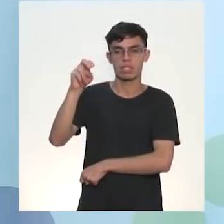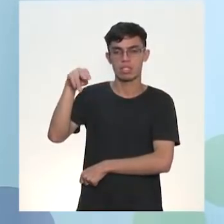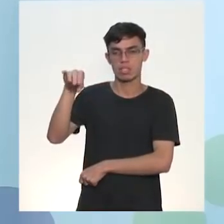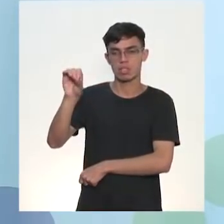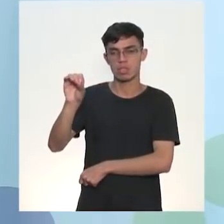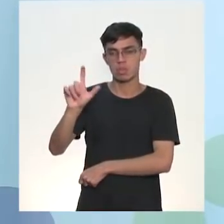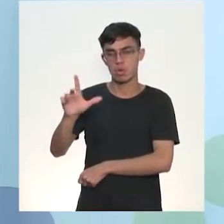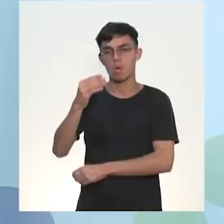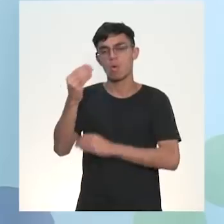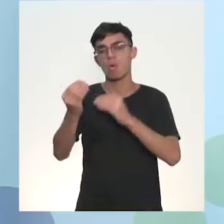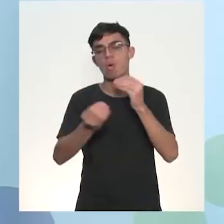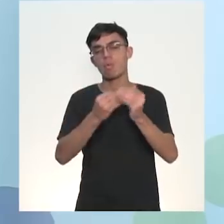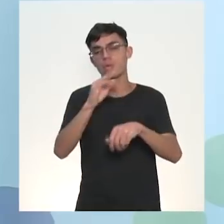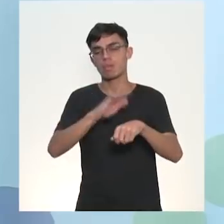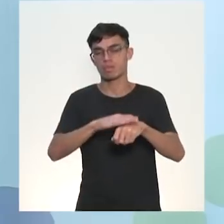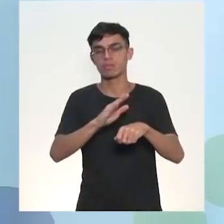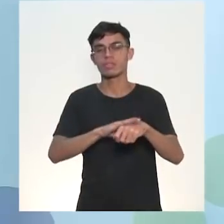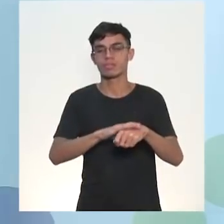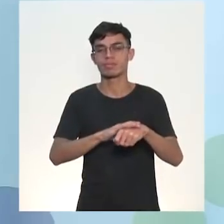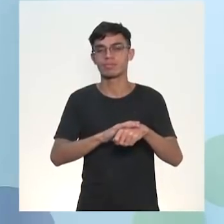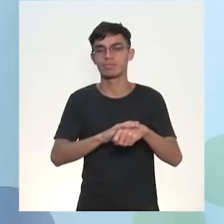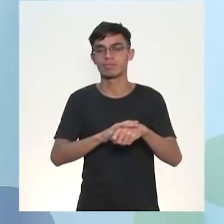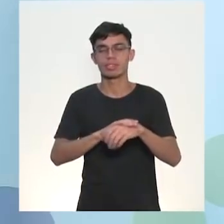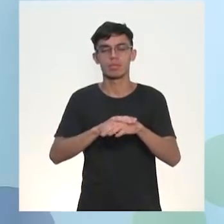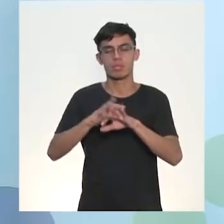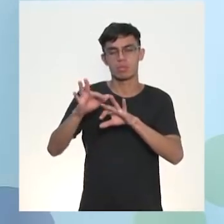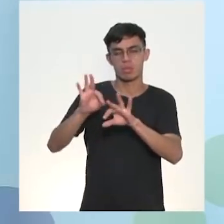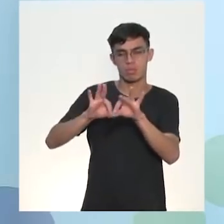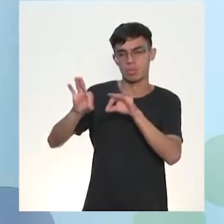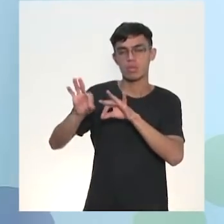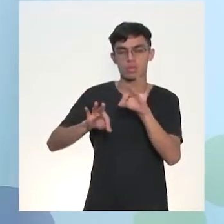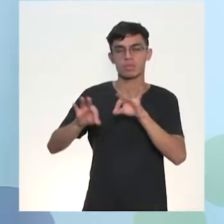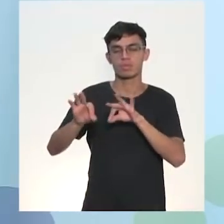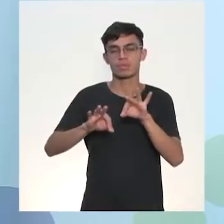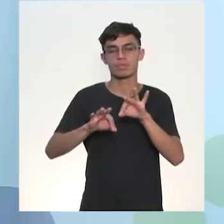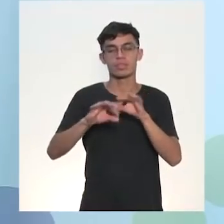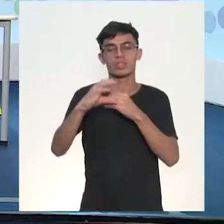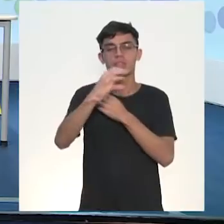produzido a partir da cana de açúcar, que é um recurso renovável.